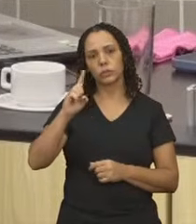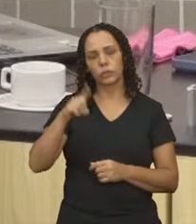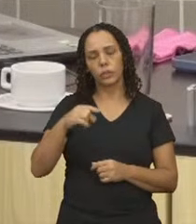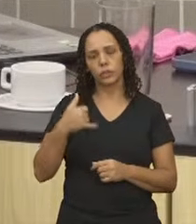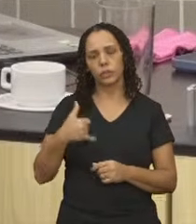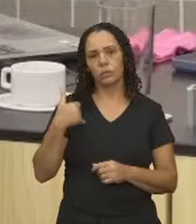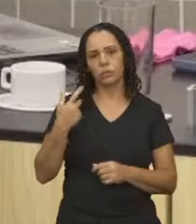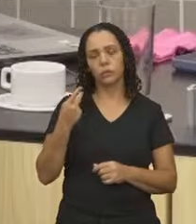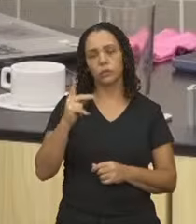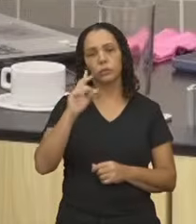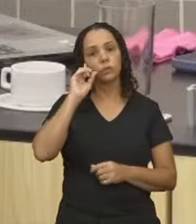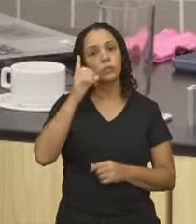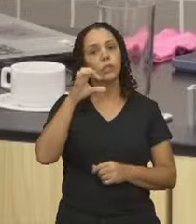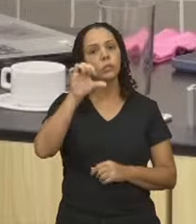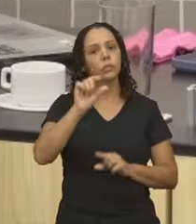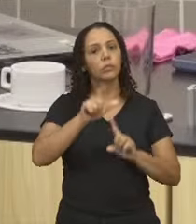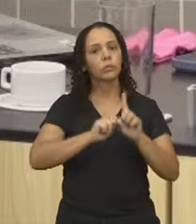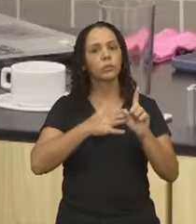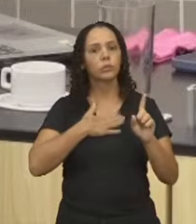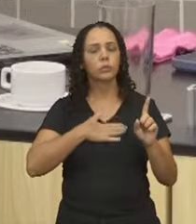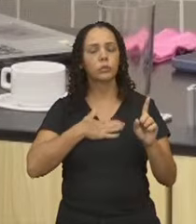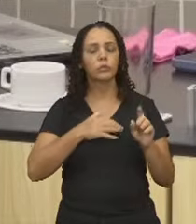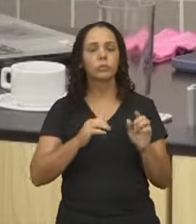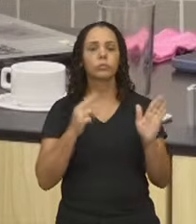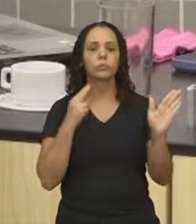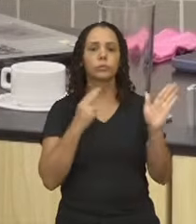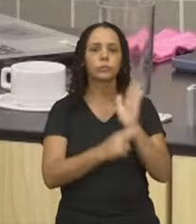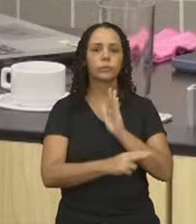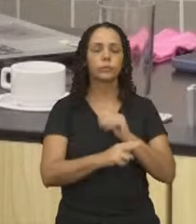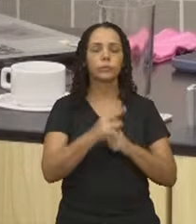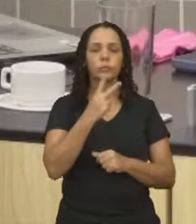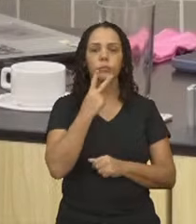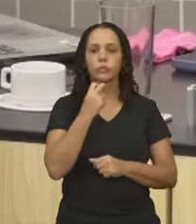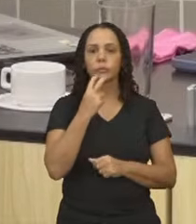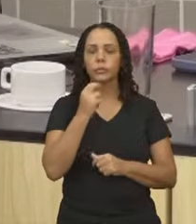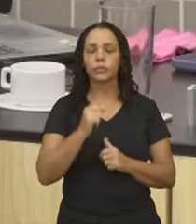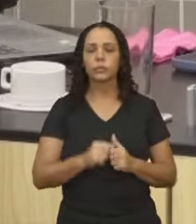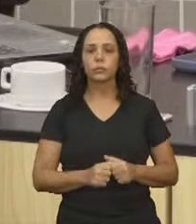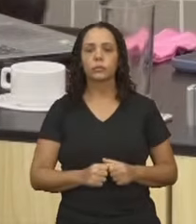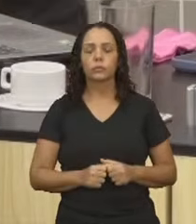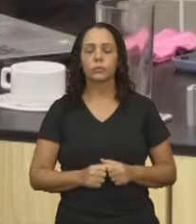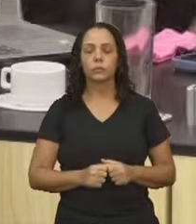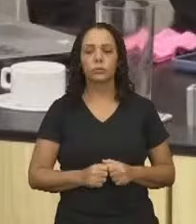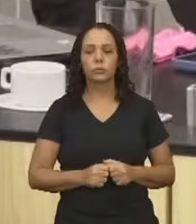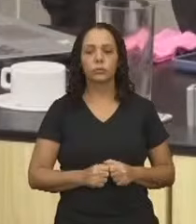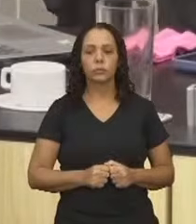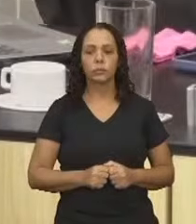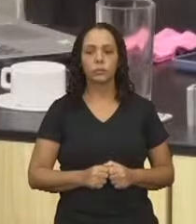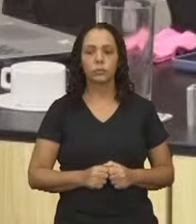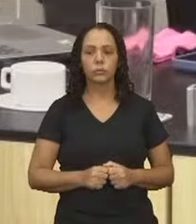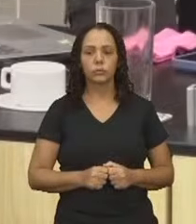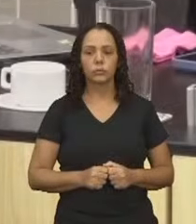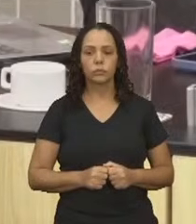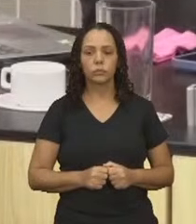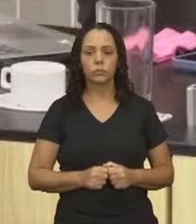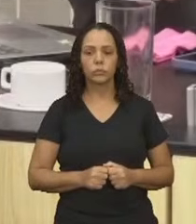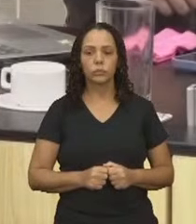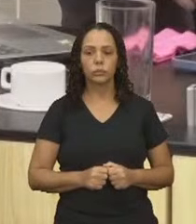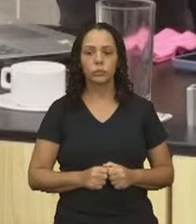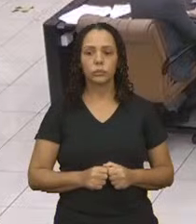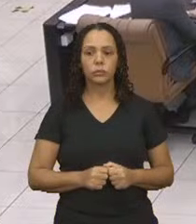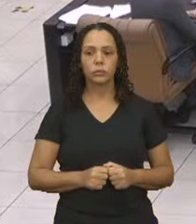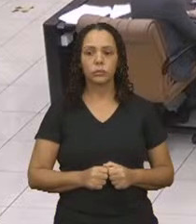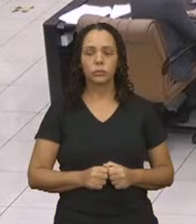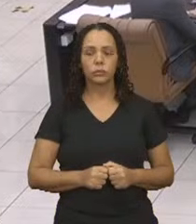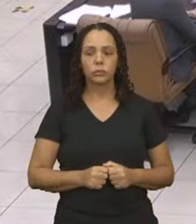do seu aniversário no dia 9 de agosto. Autoria, Valmir do Parque Meia Lua. Eu li na íntegra já.